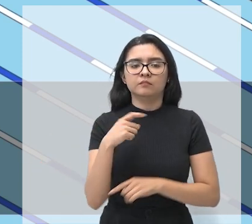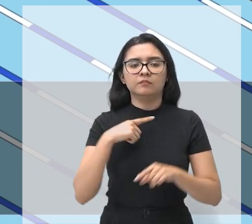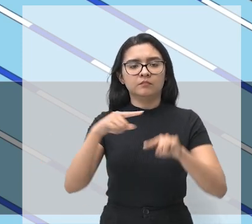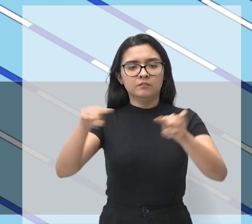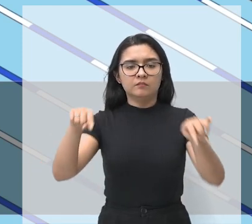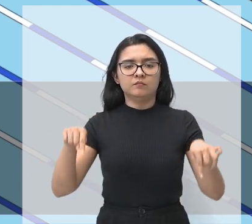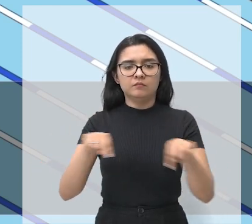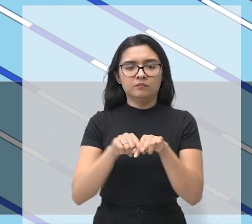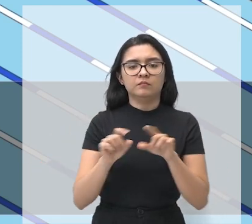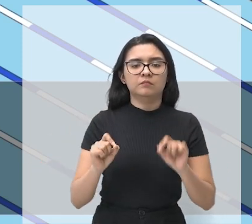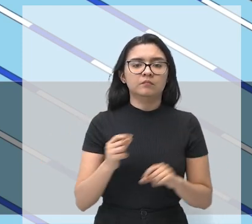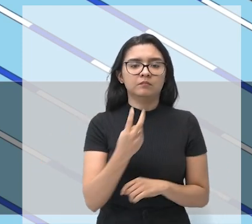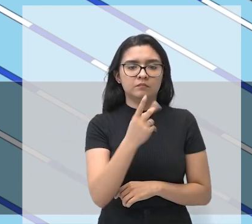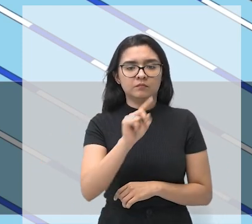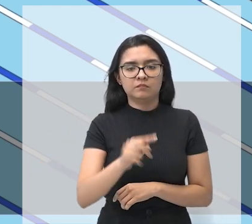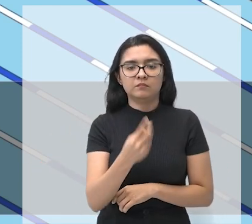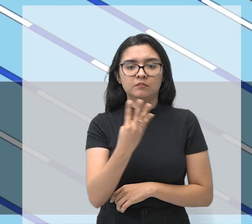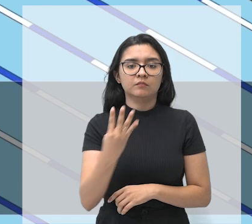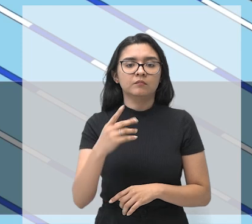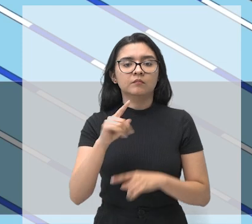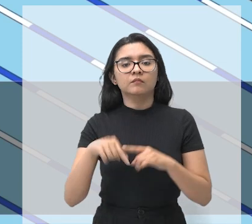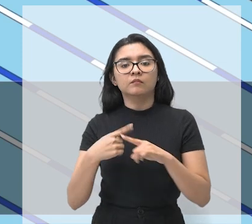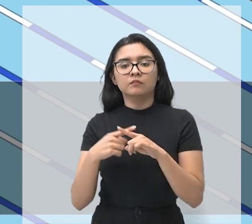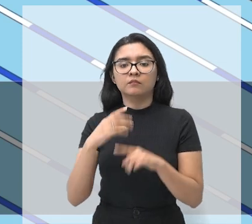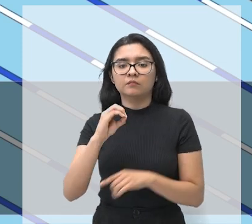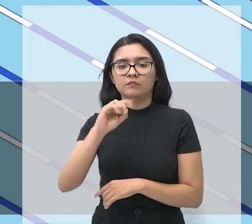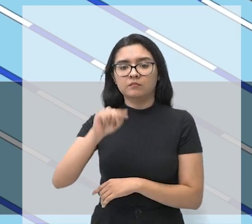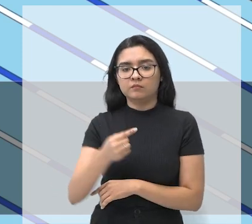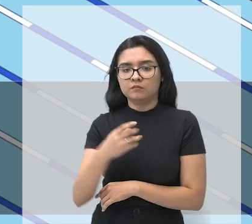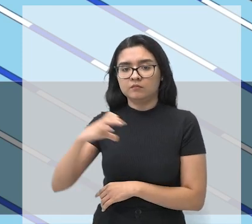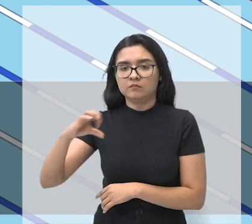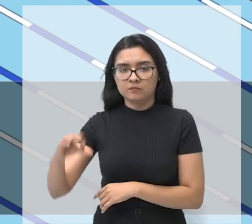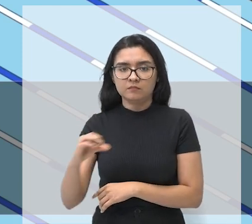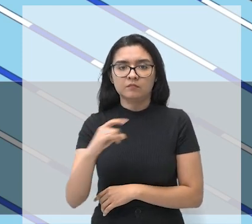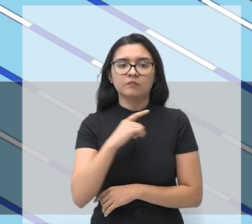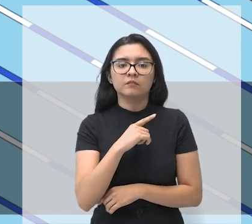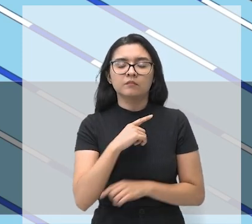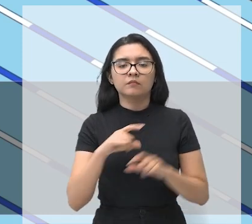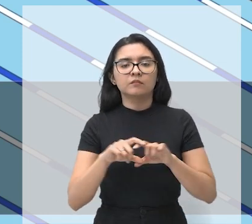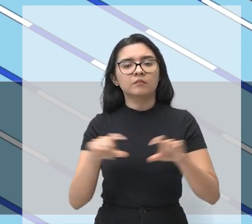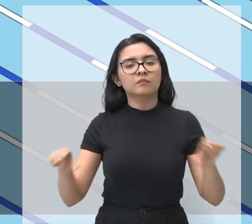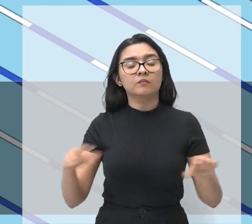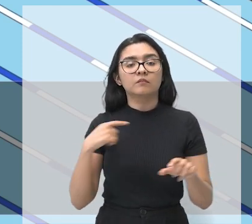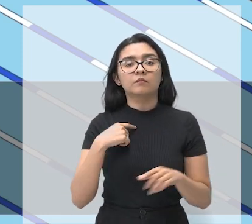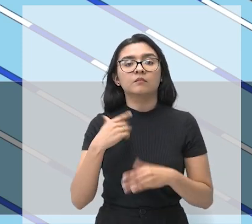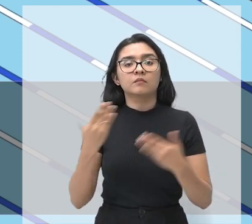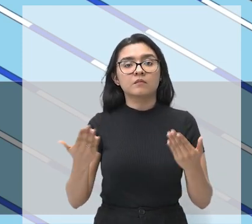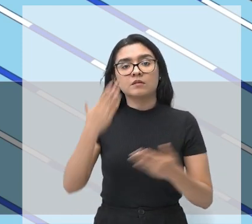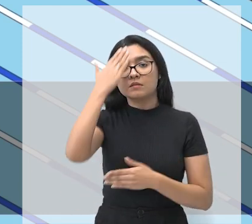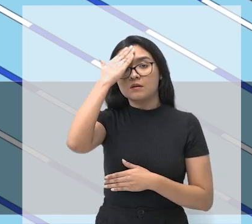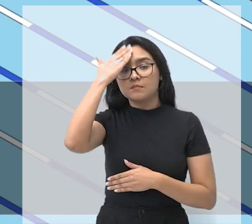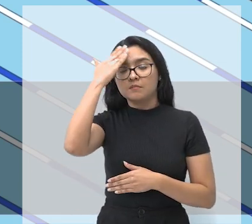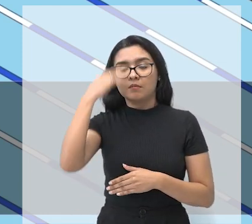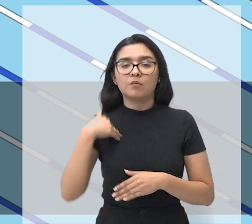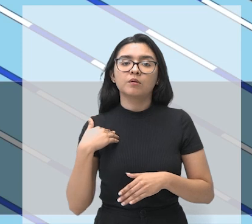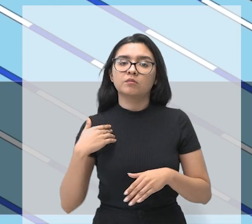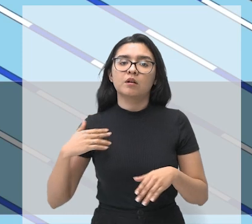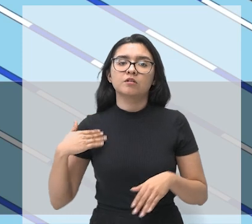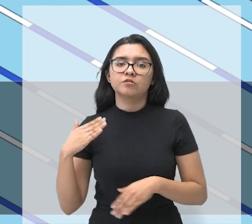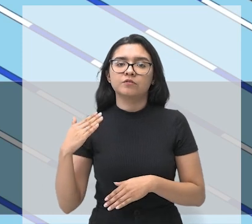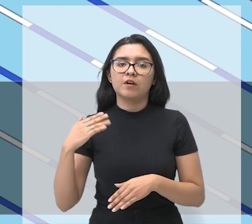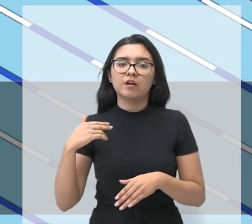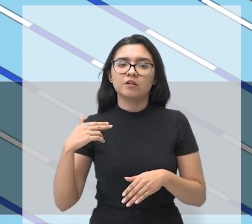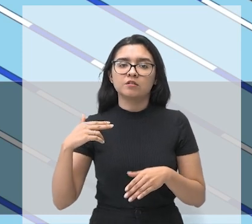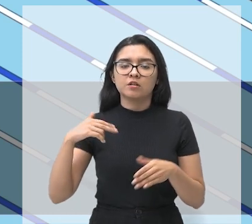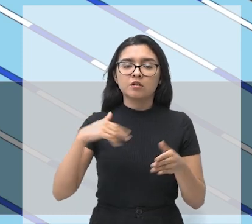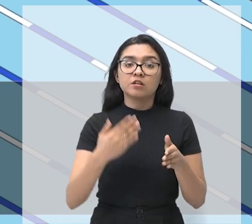por 0,9 metro cada, na cabeceira da piscina, para acusar a chegada dos nadadores. Quando